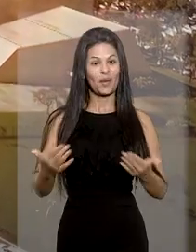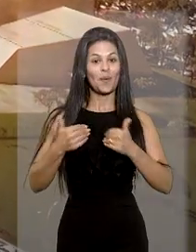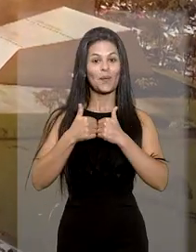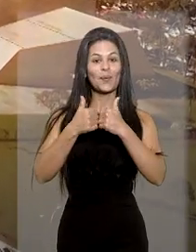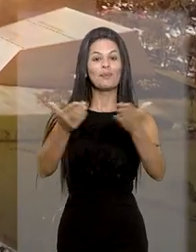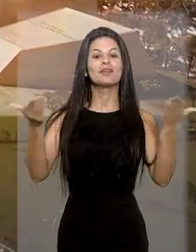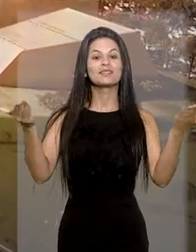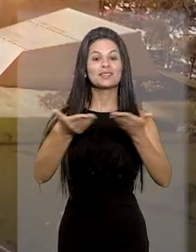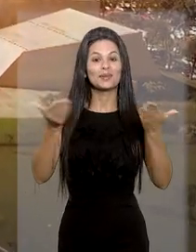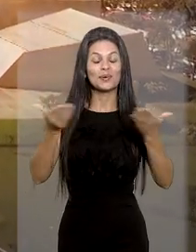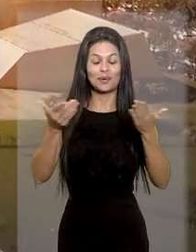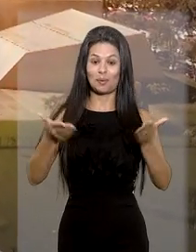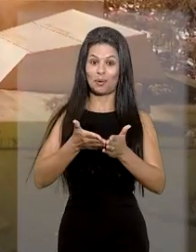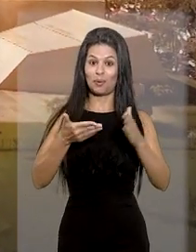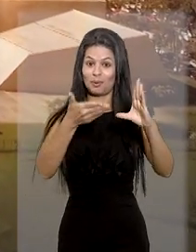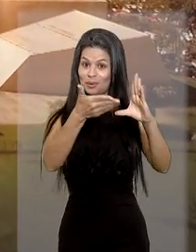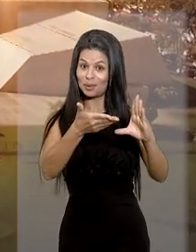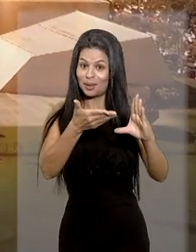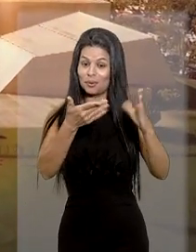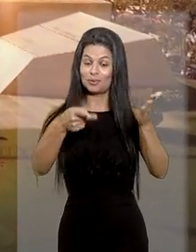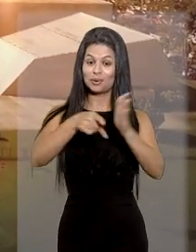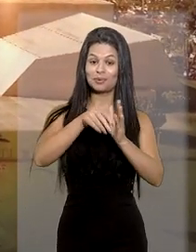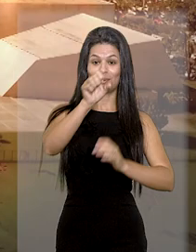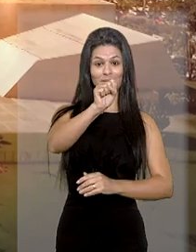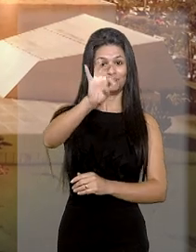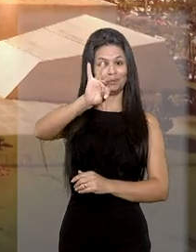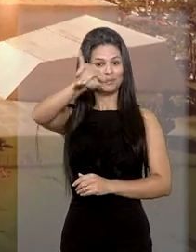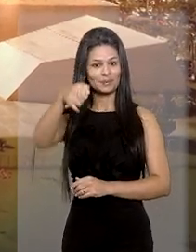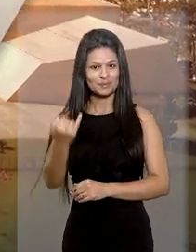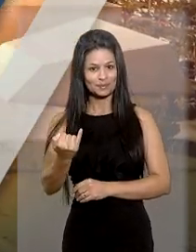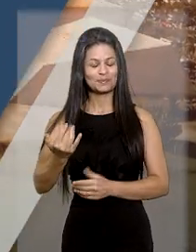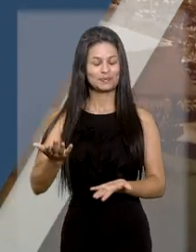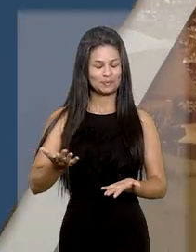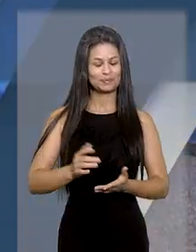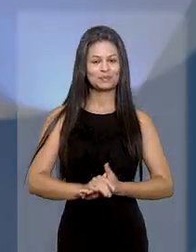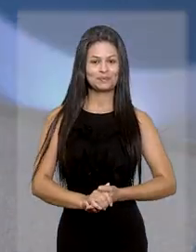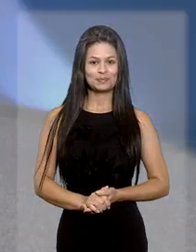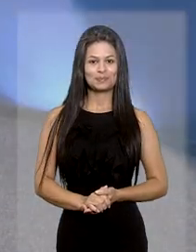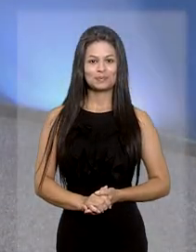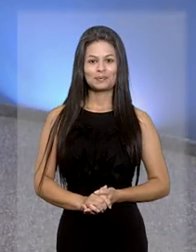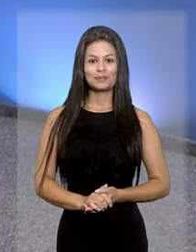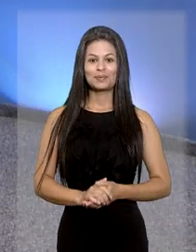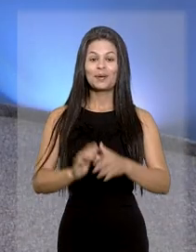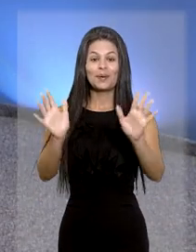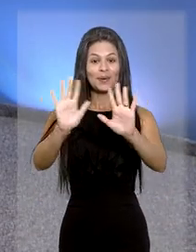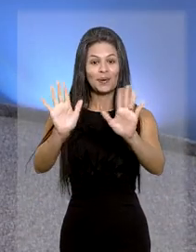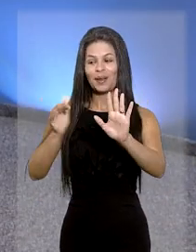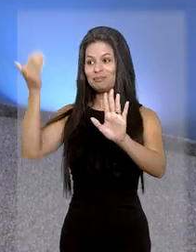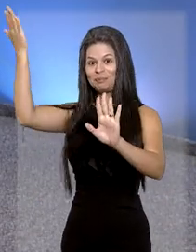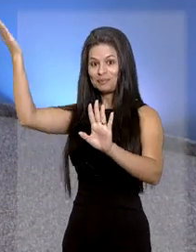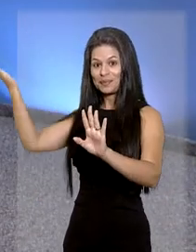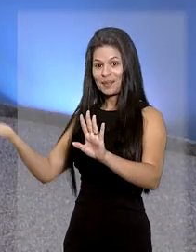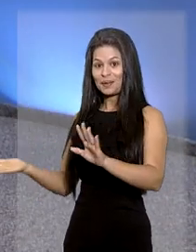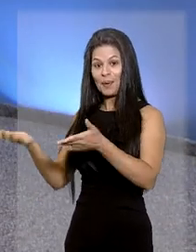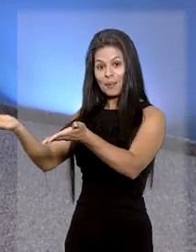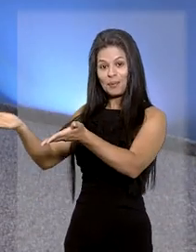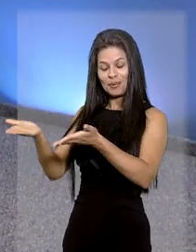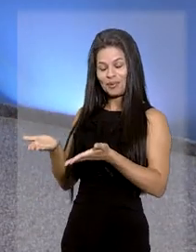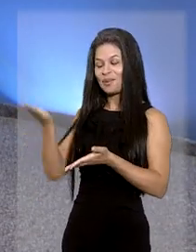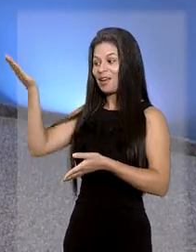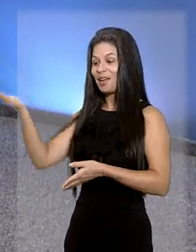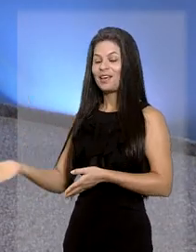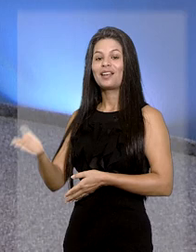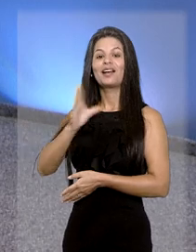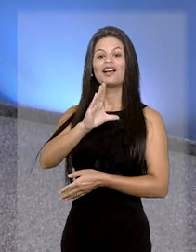começa agora o programa do Superior Tribunal de Justiça Olá seja muito bem-vindo